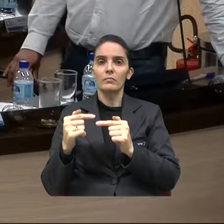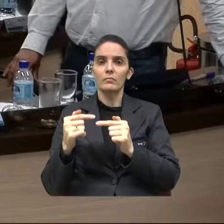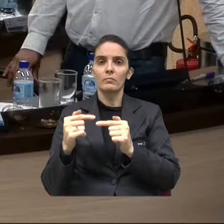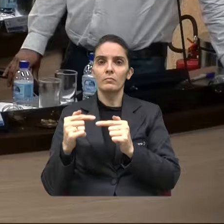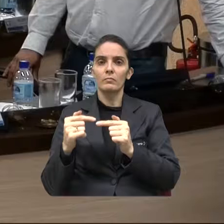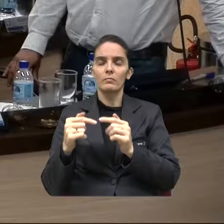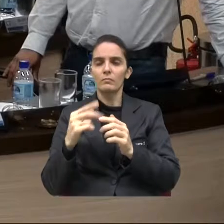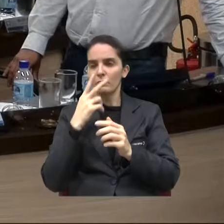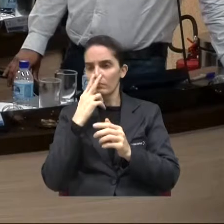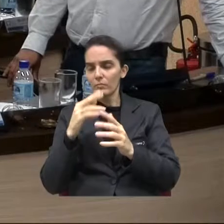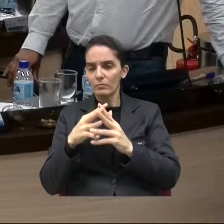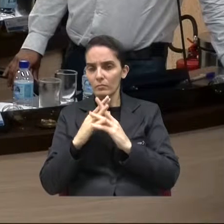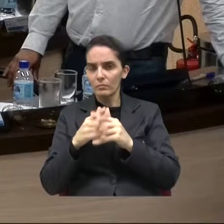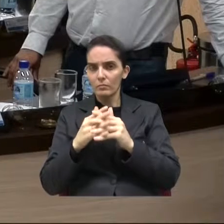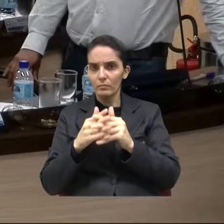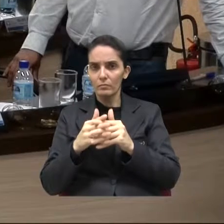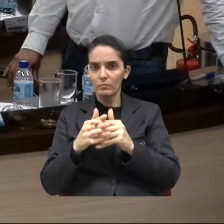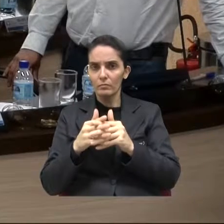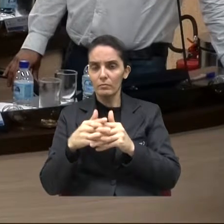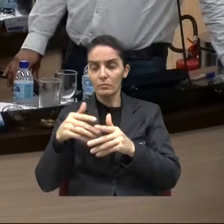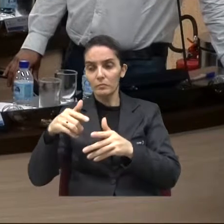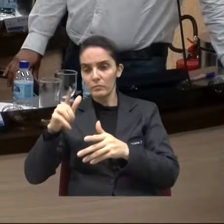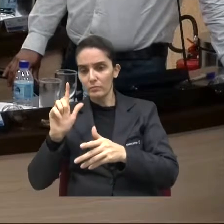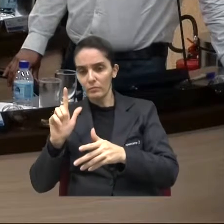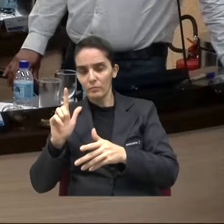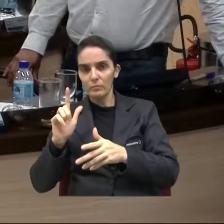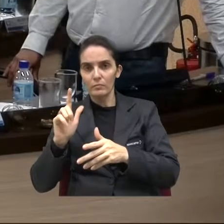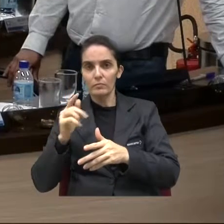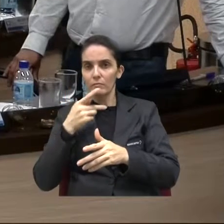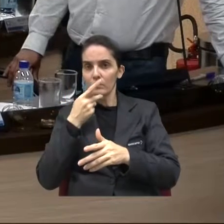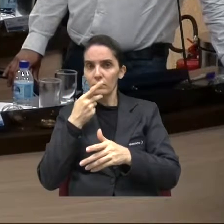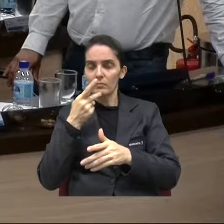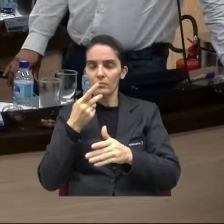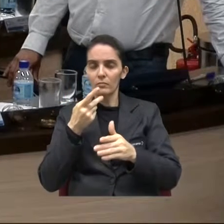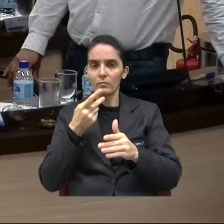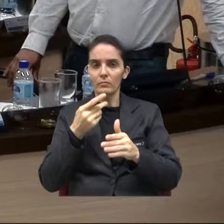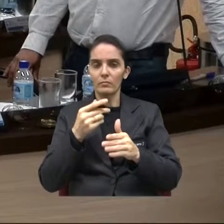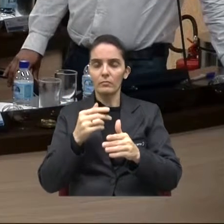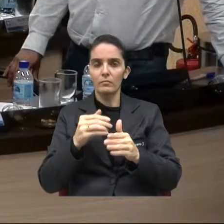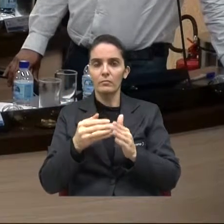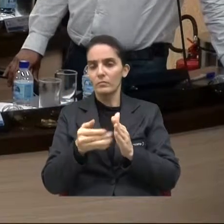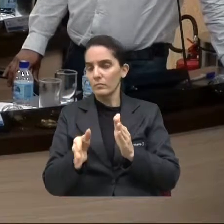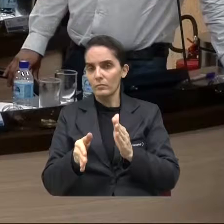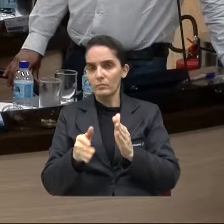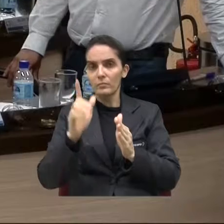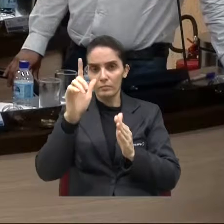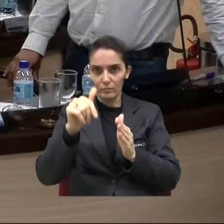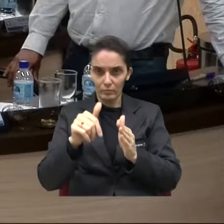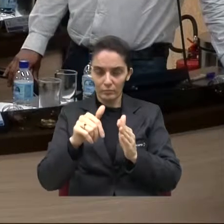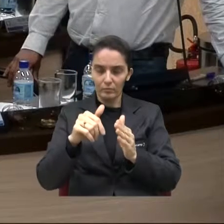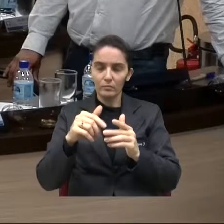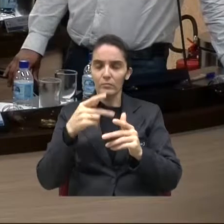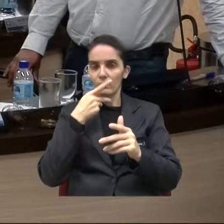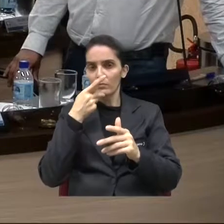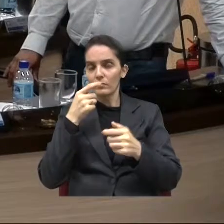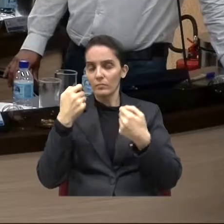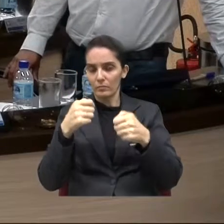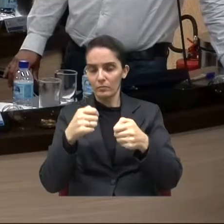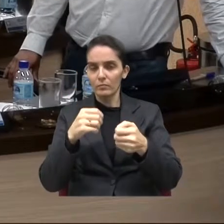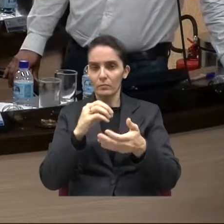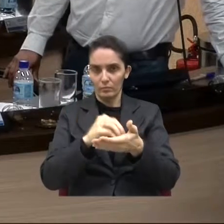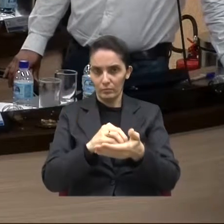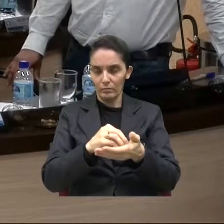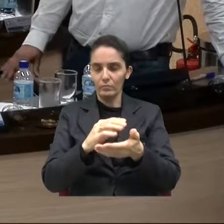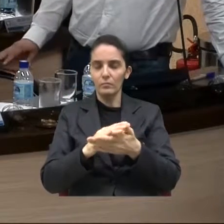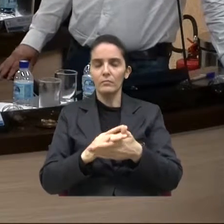Num determinado item anterior, ele dispensa alguma situação, e no outro item anterior, ele registra essa situação. Então,